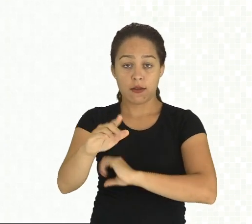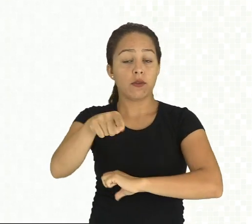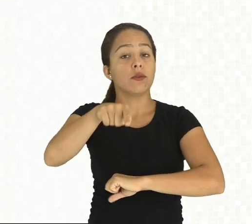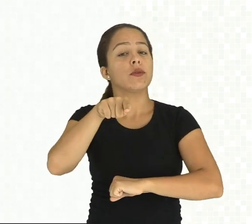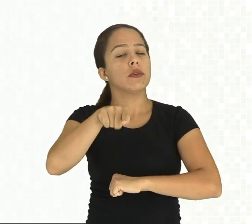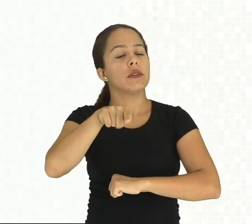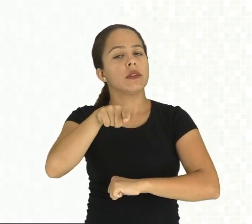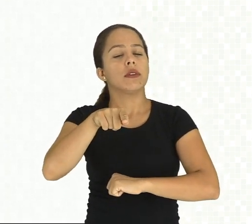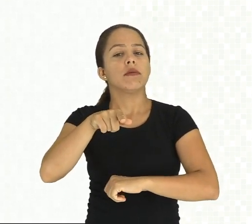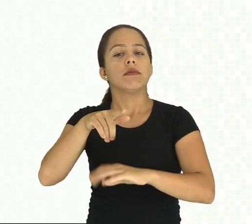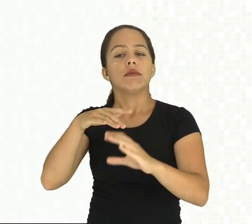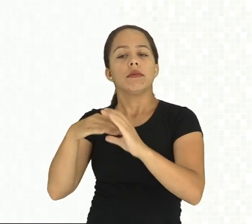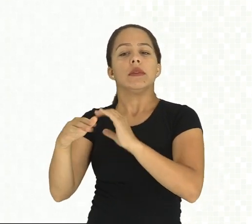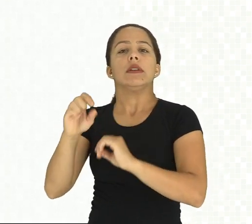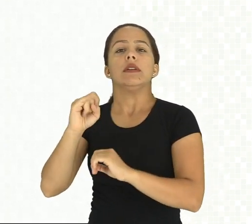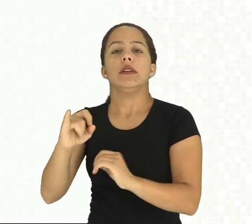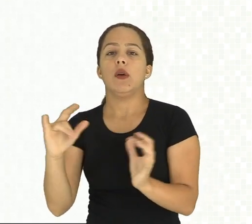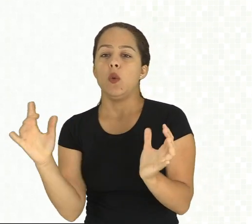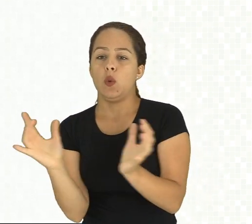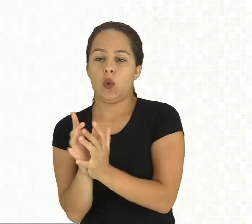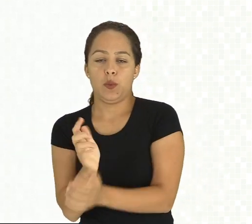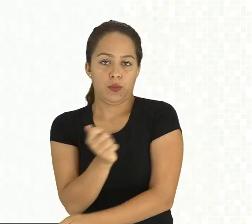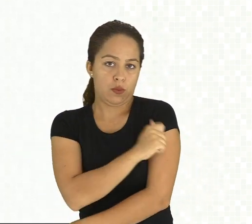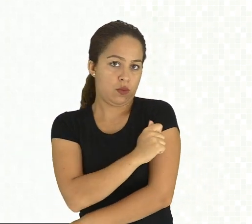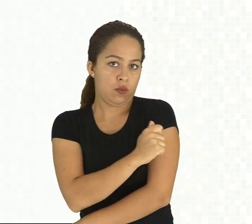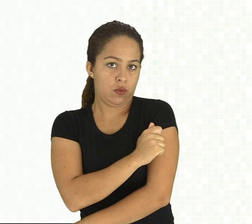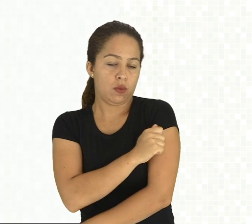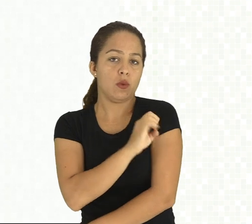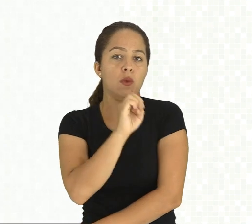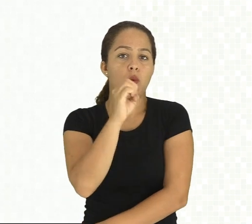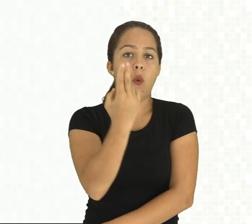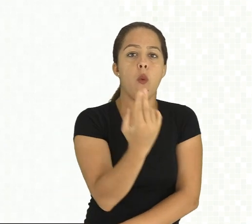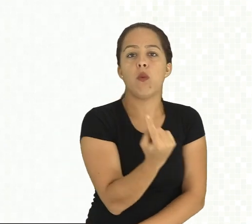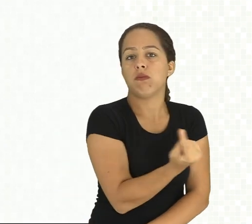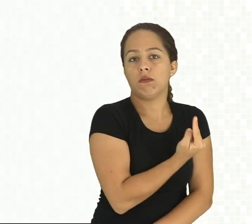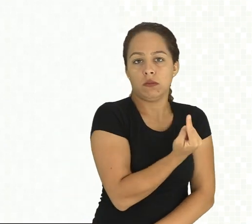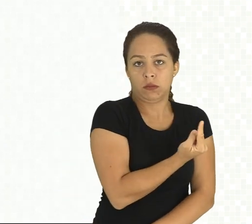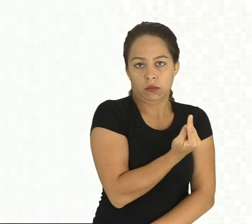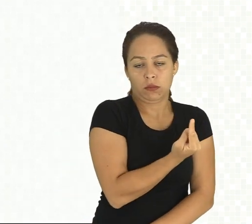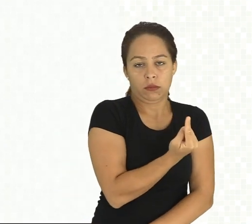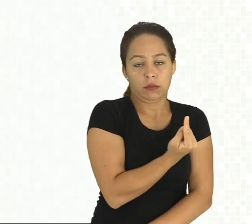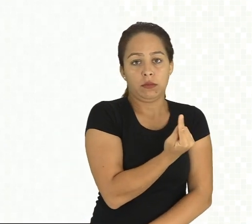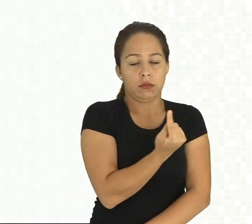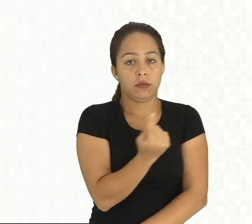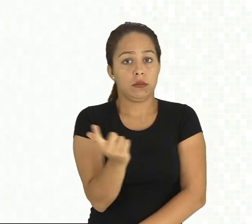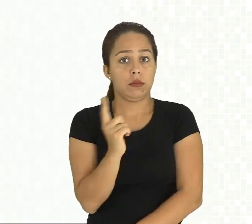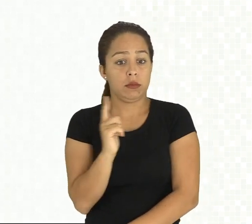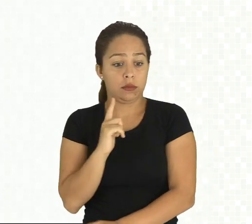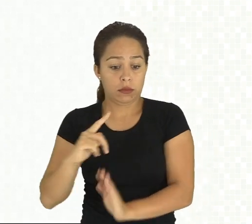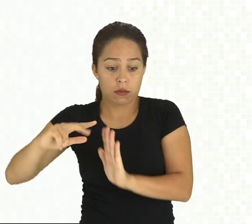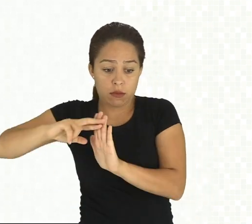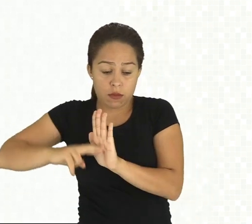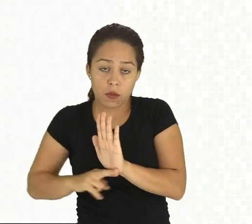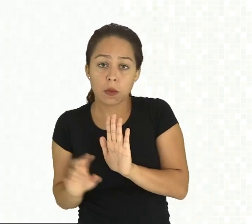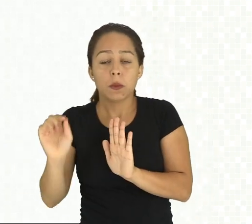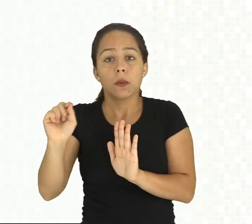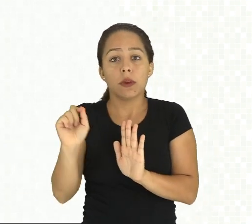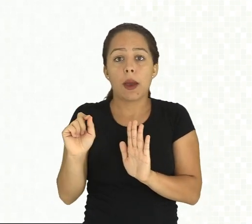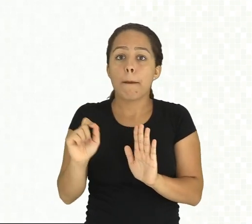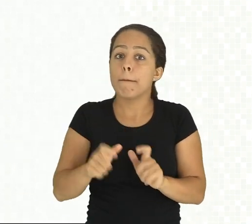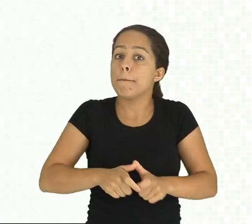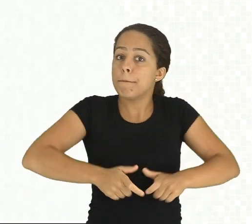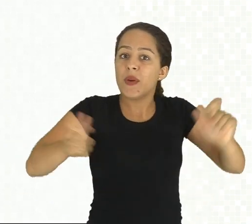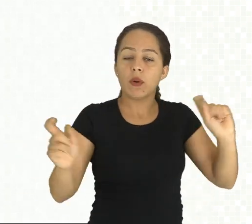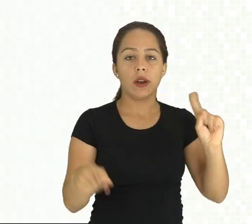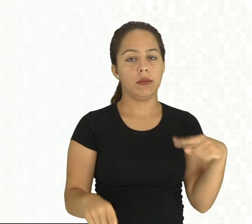você pode configurar se a tarefa vai ser feita em grupo d o dante ou se ela vai ser individual as opções padrão são